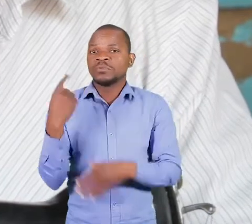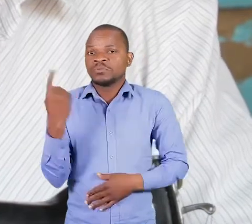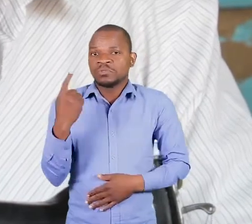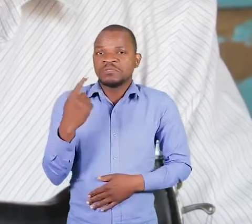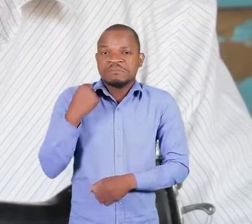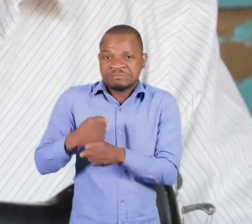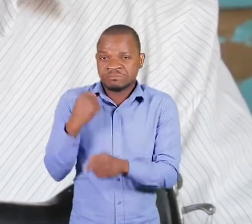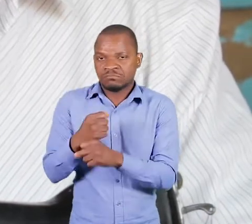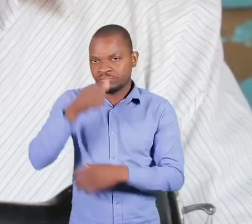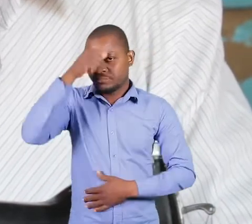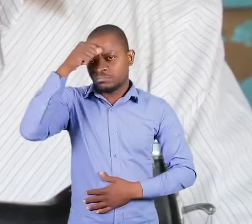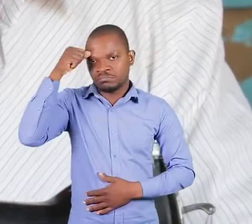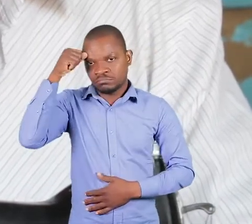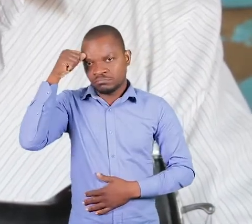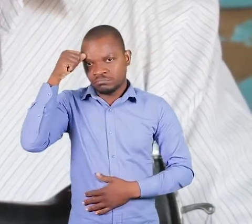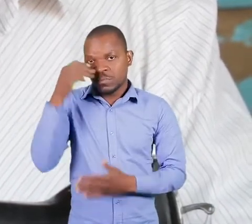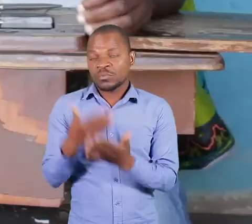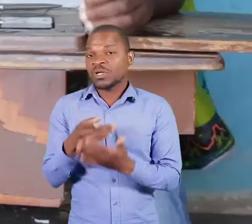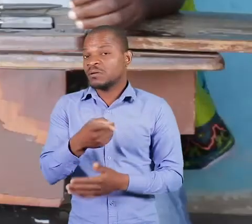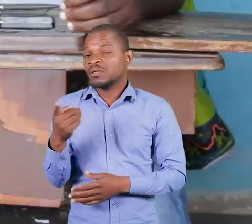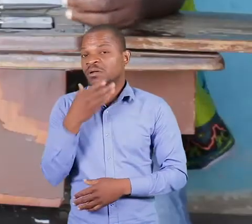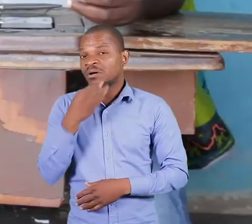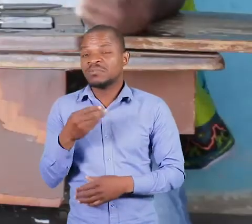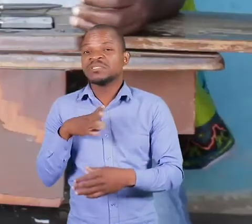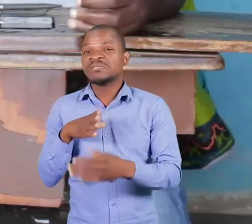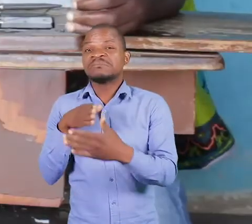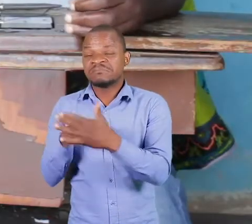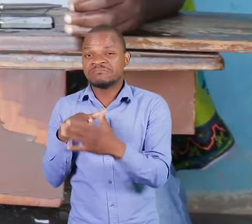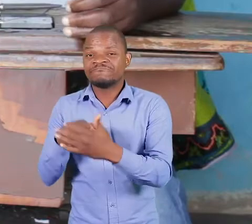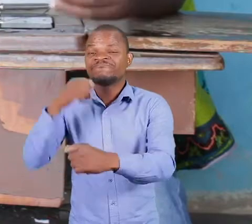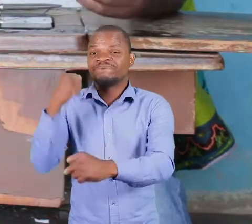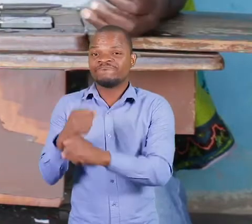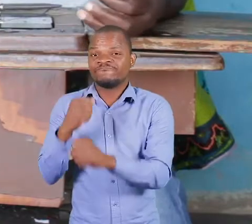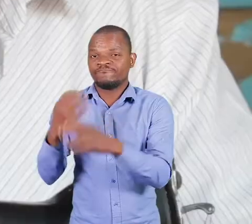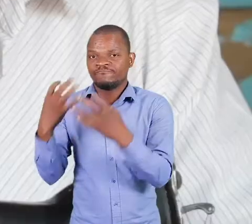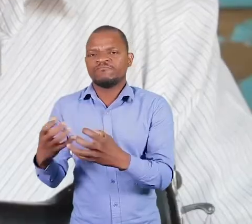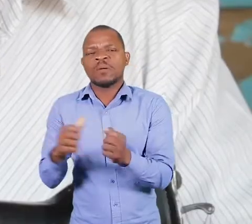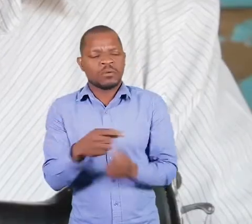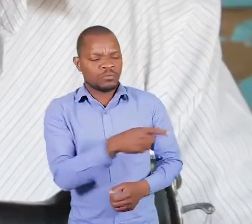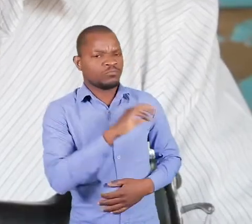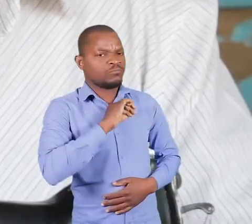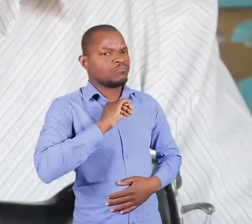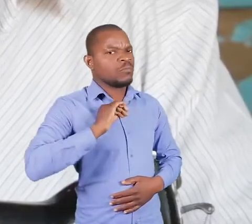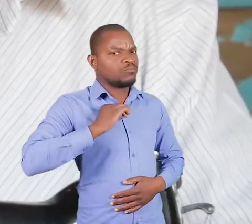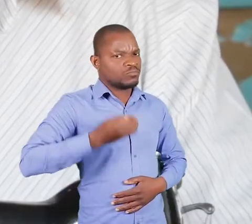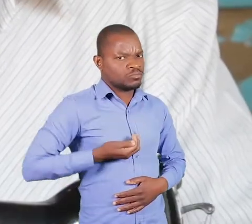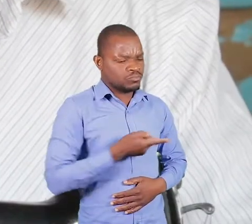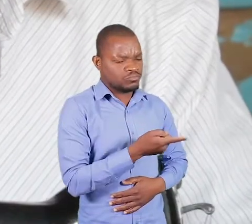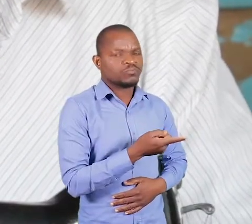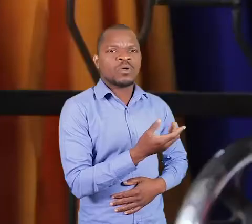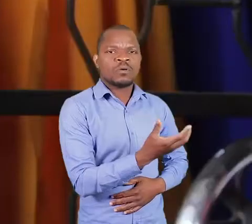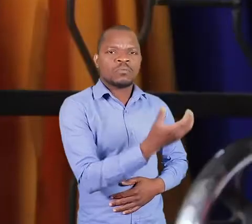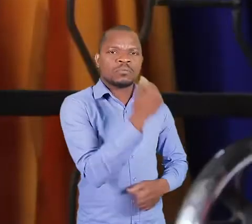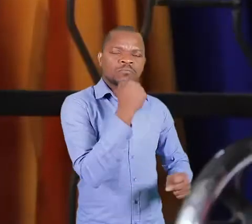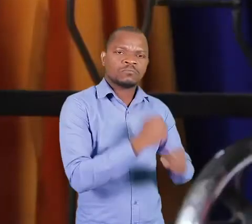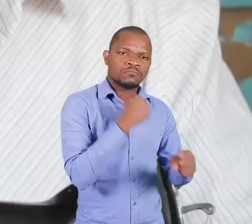pessoa, que é o homem, não. Às vezes os homens não conseguem nada. Não há emprego agora. Então a mulher, quando também é